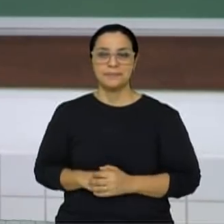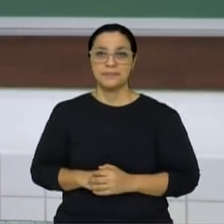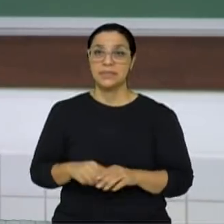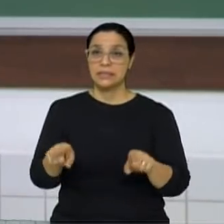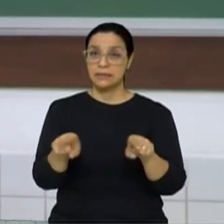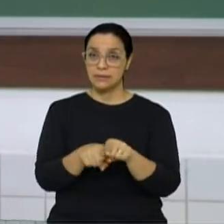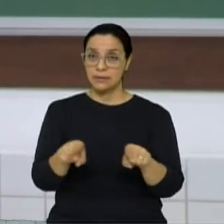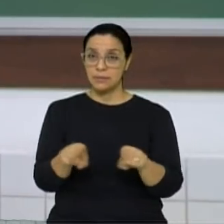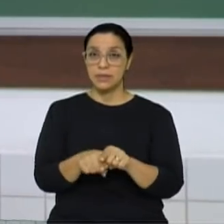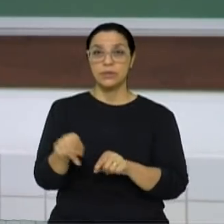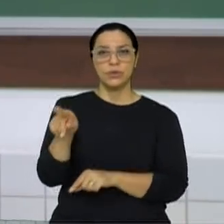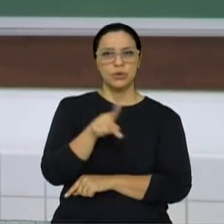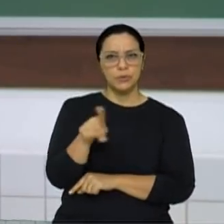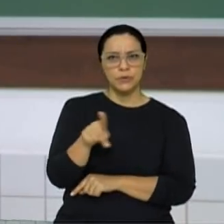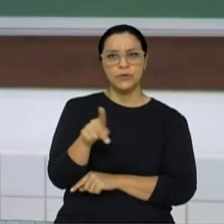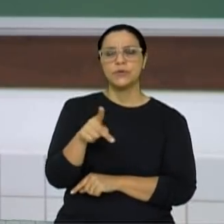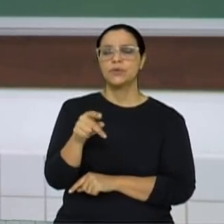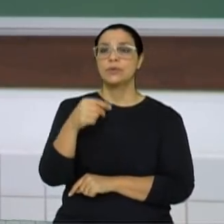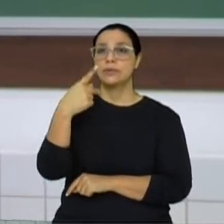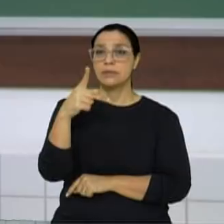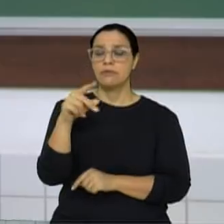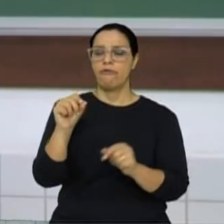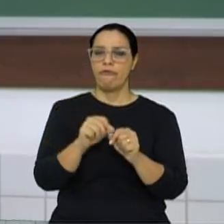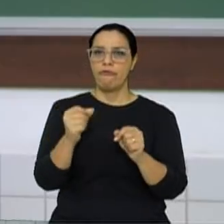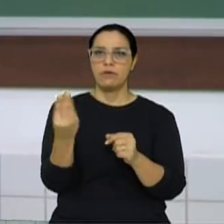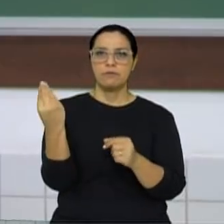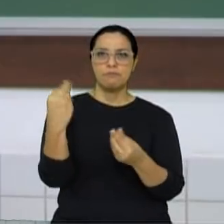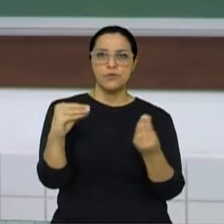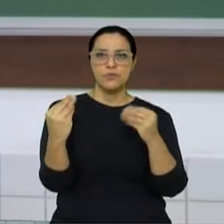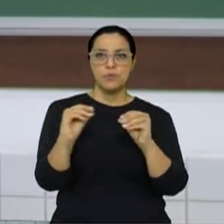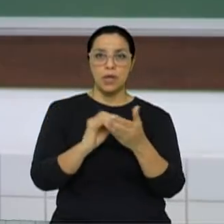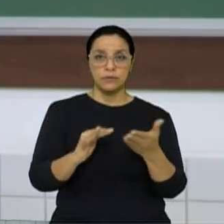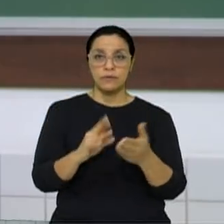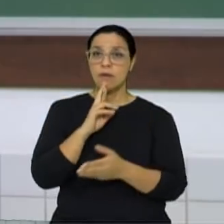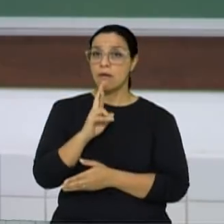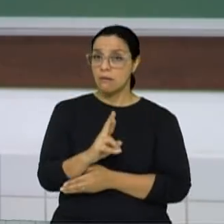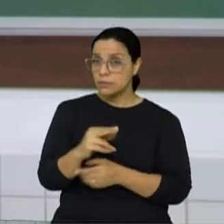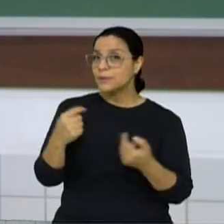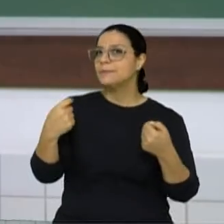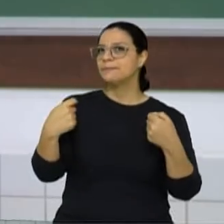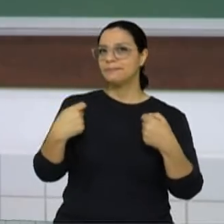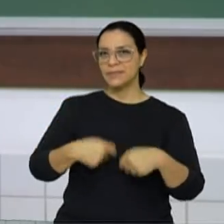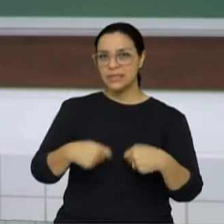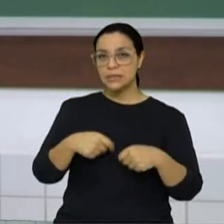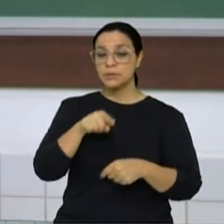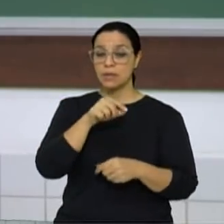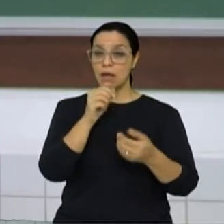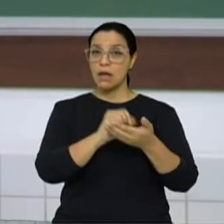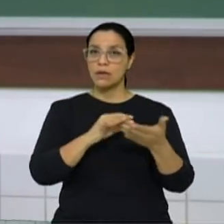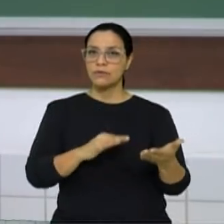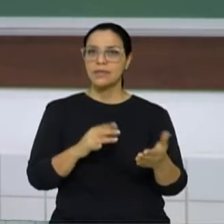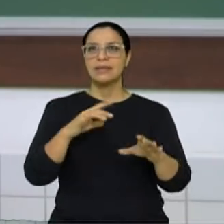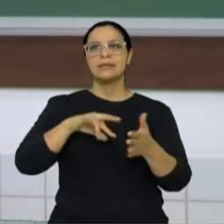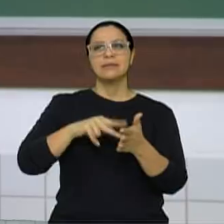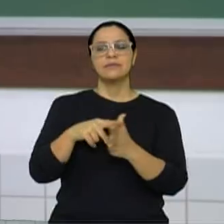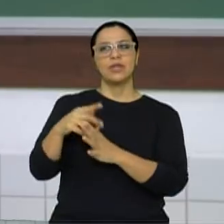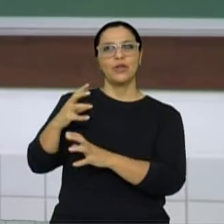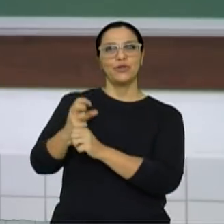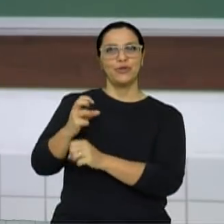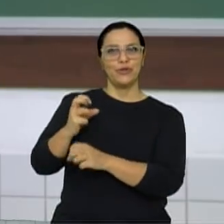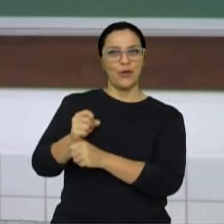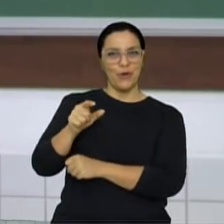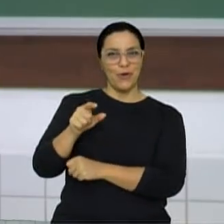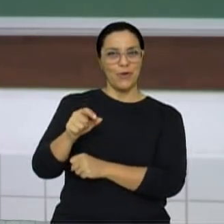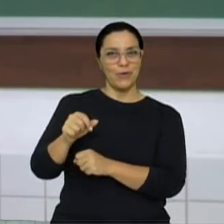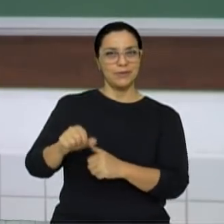E também, se o professor, caso o seu professor poste atividades, faça essas atividades, porque elas também ajudarão